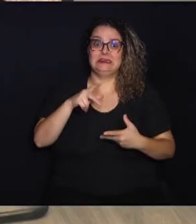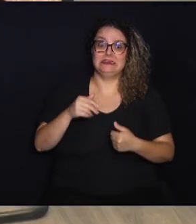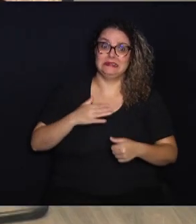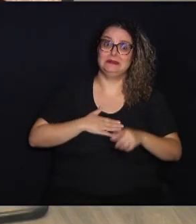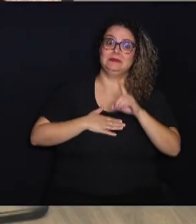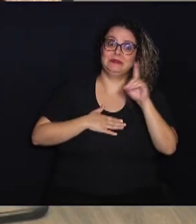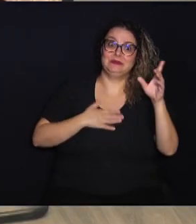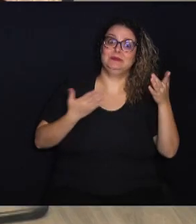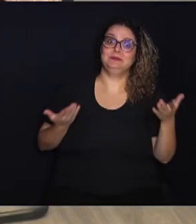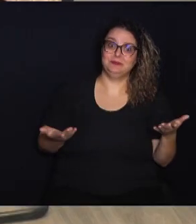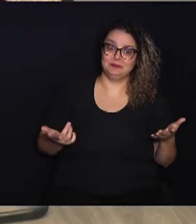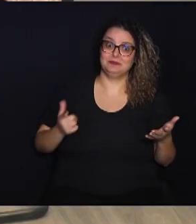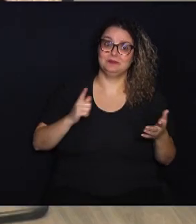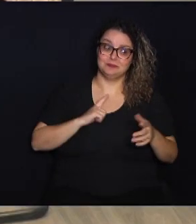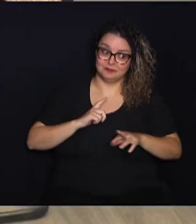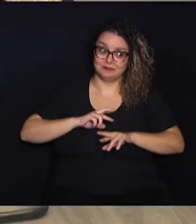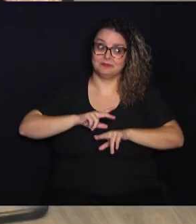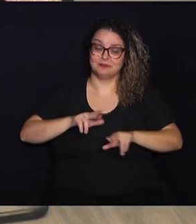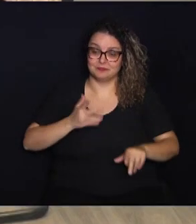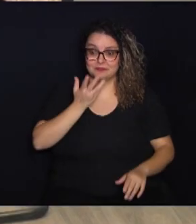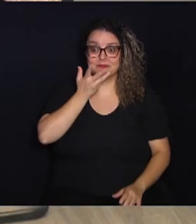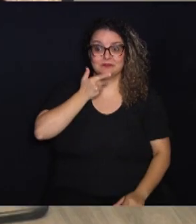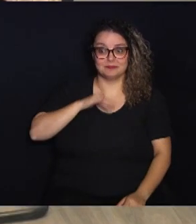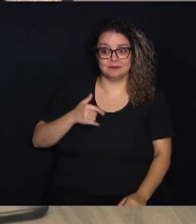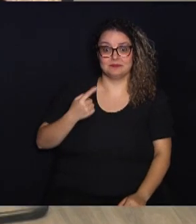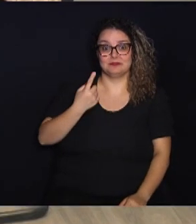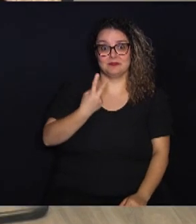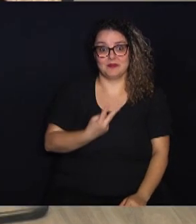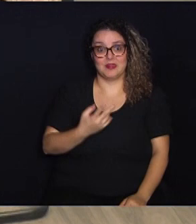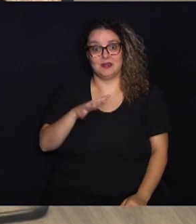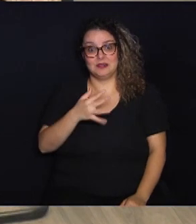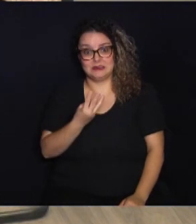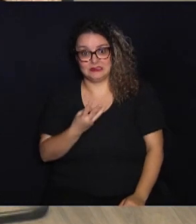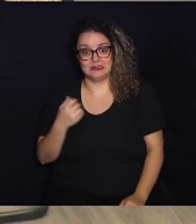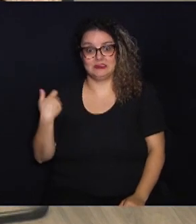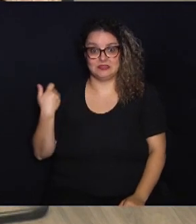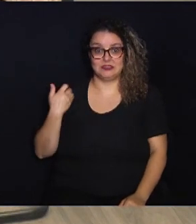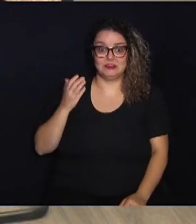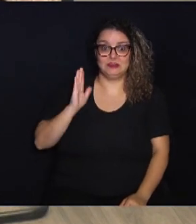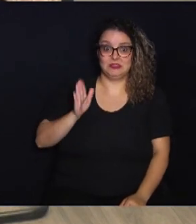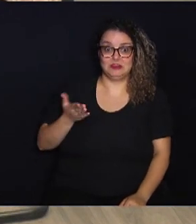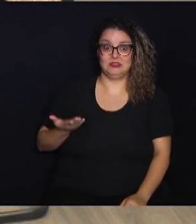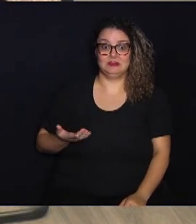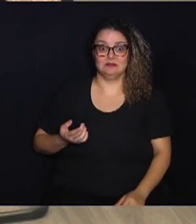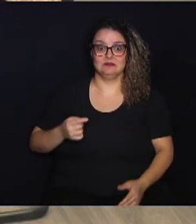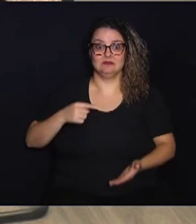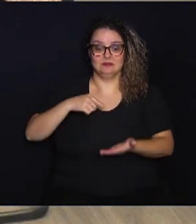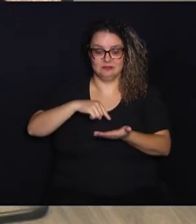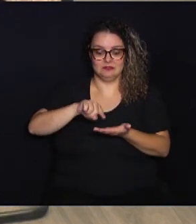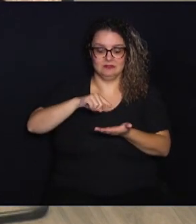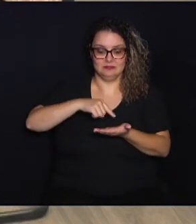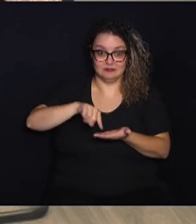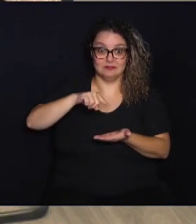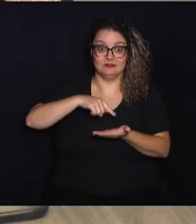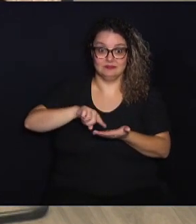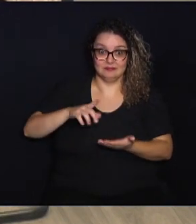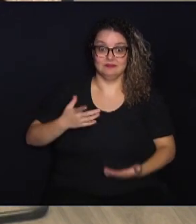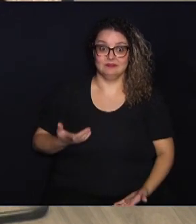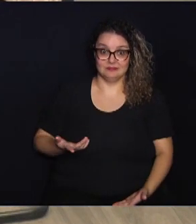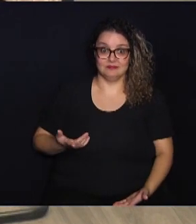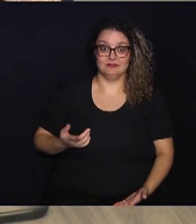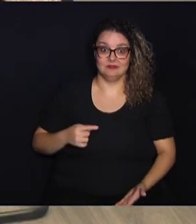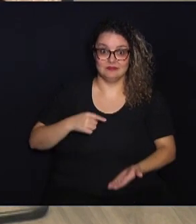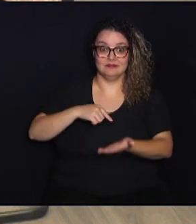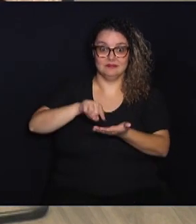aí, onde tem tantas crianças de 2, 3 anos já, né, rolando a telinha pra cima, né? Só vai de arrasta